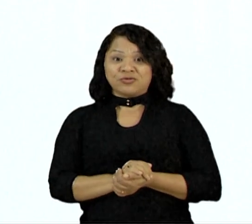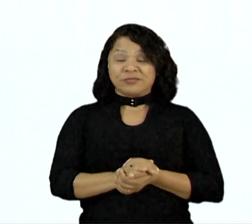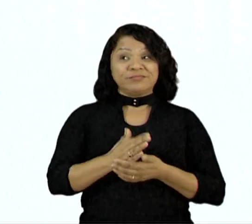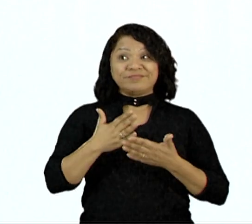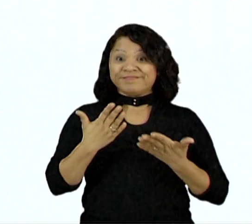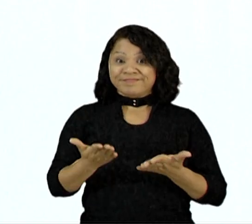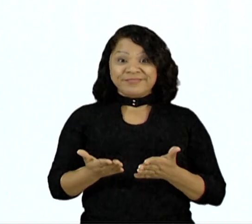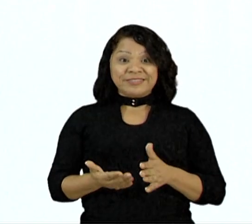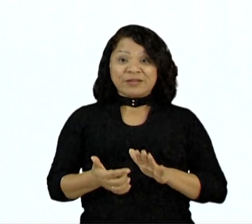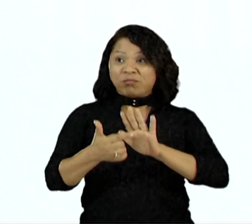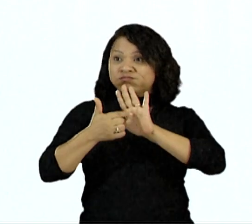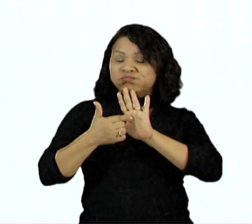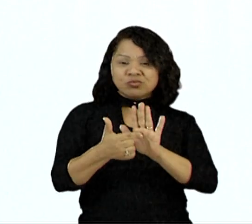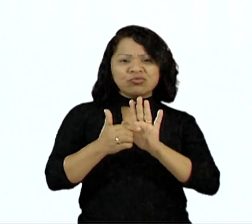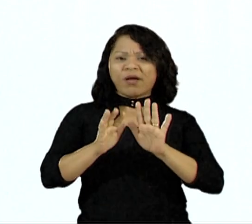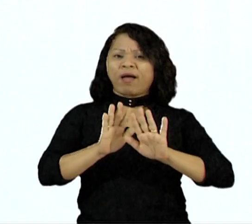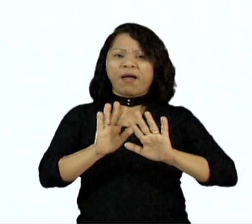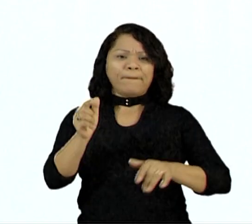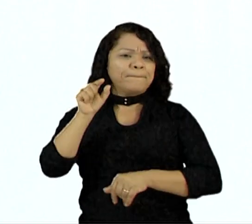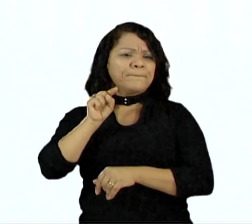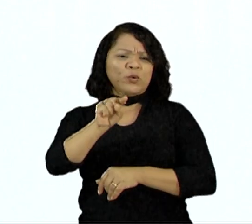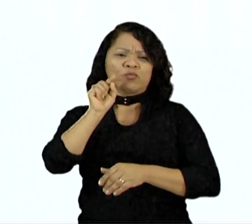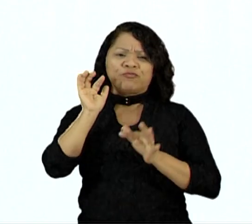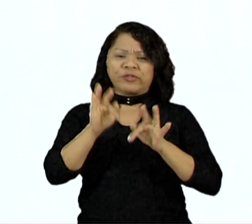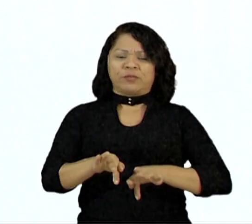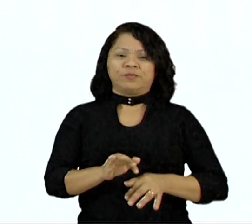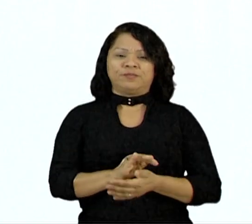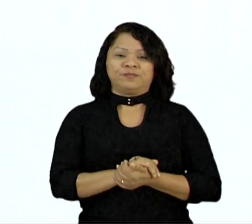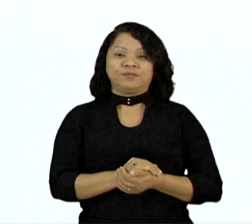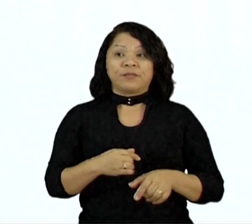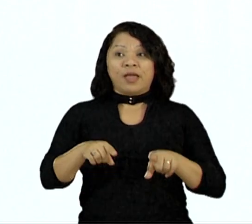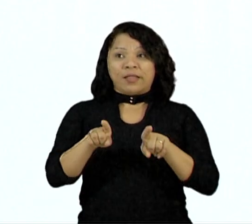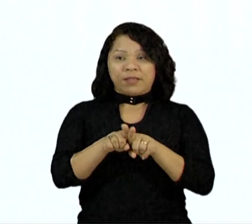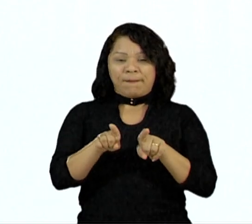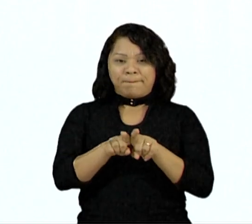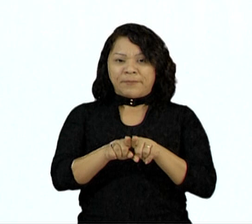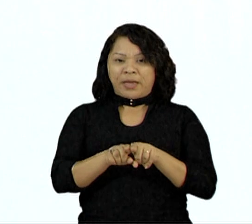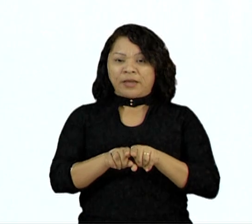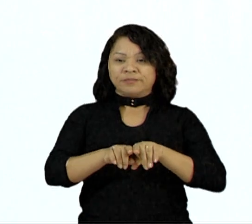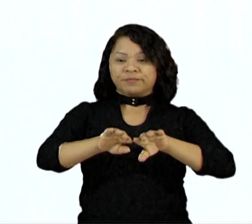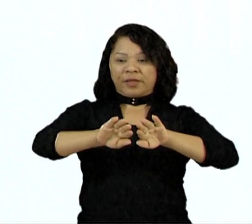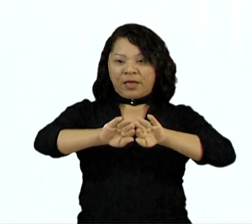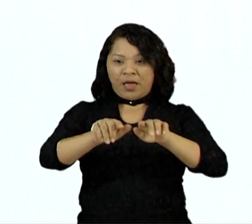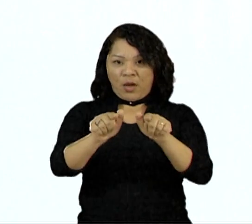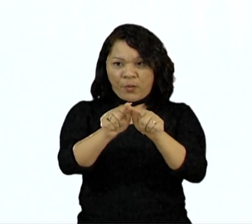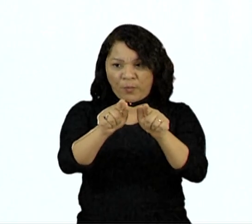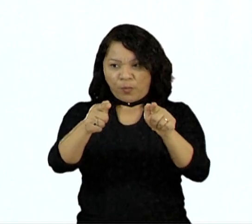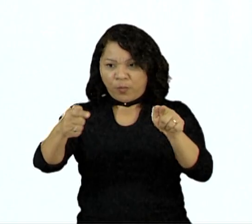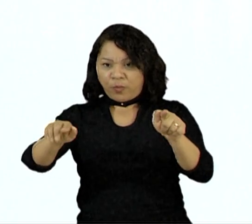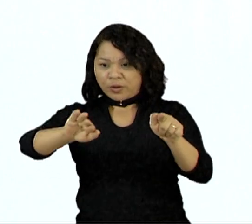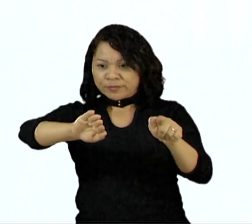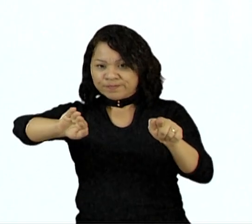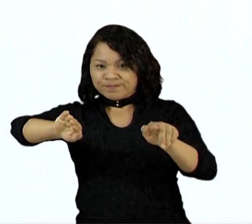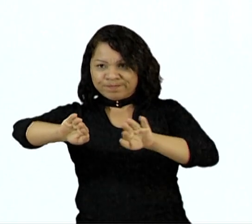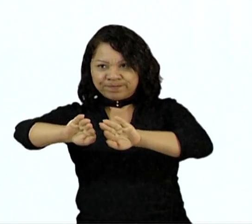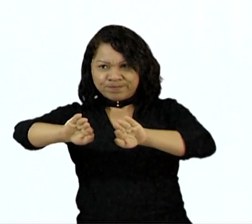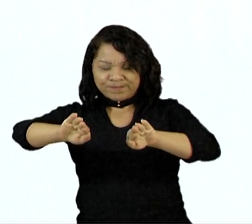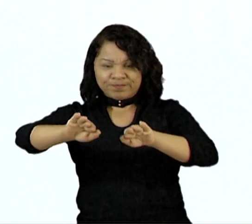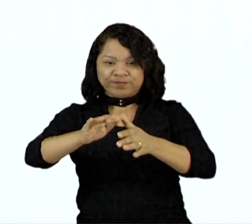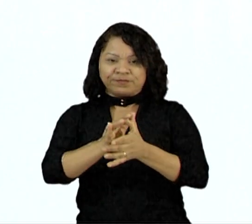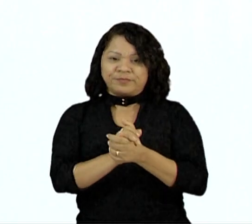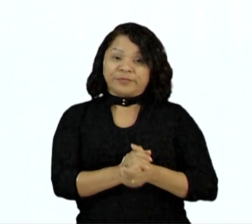final. Outra situação, separar os períodos. Quando eu finalizo de comentar algo e